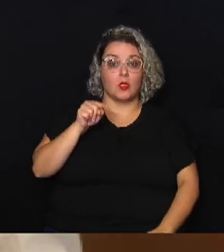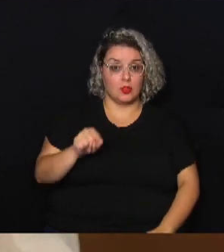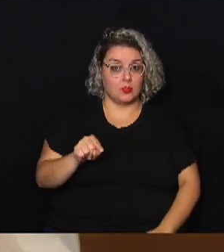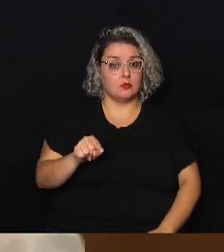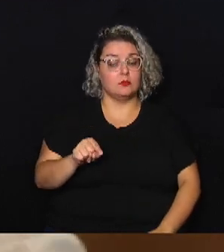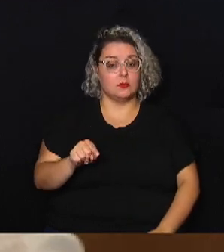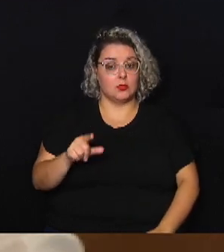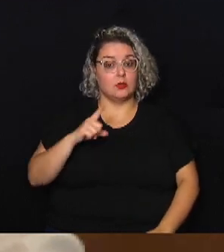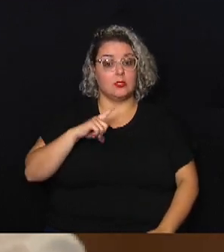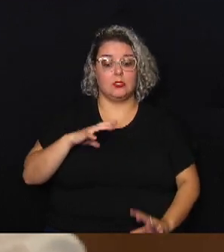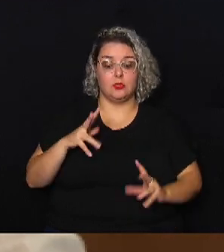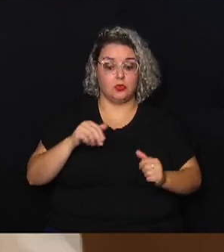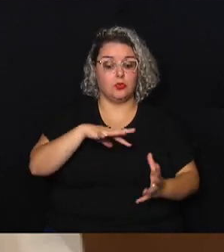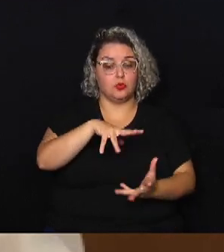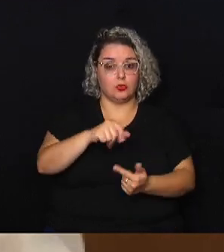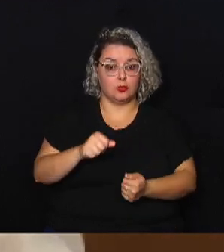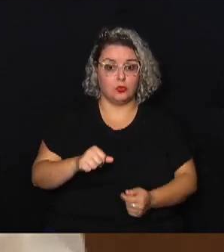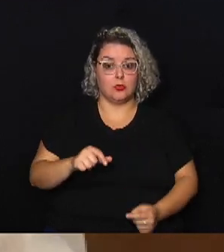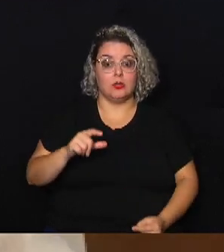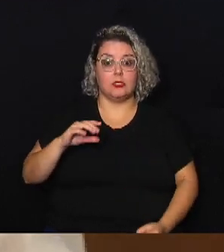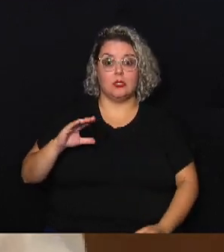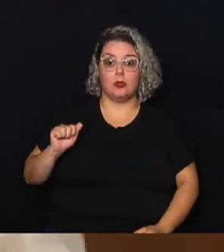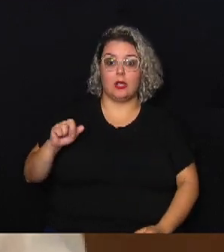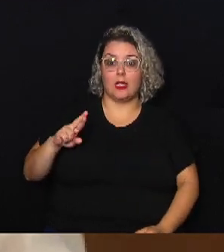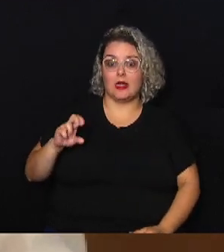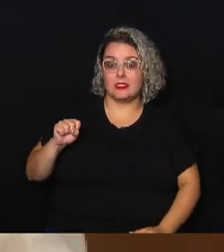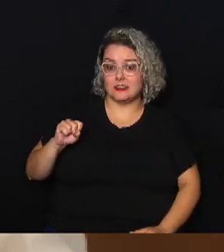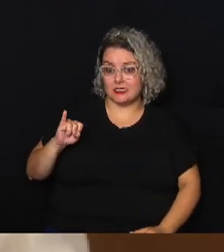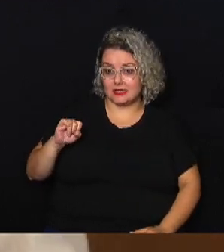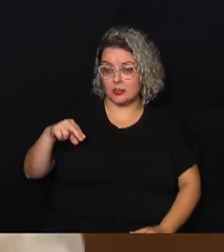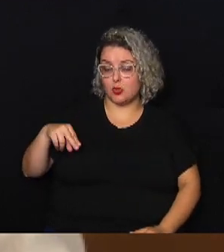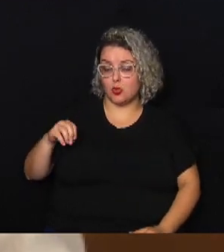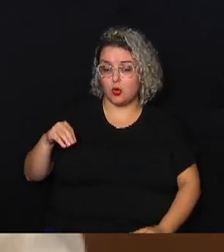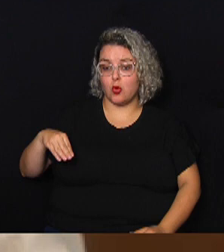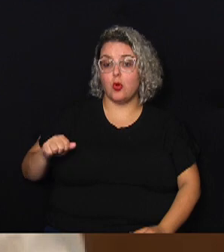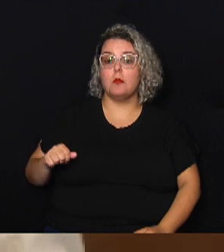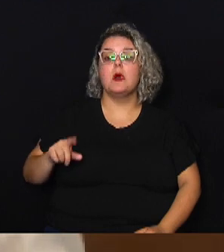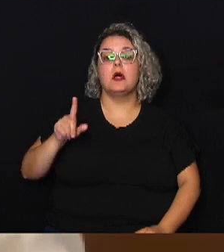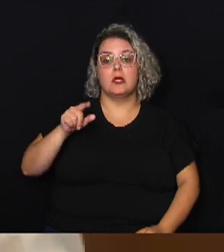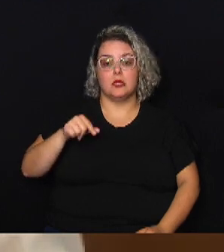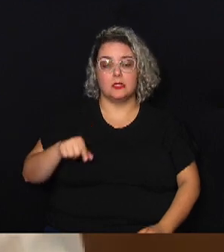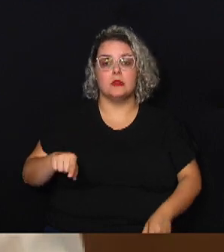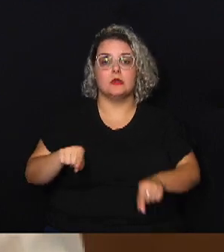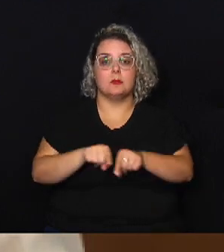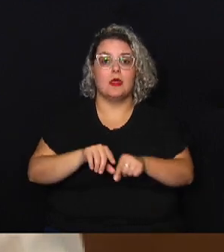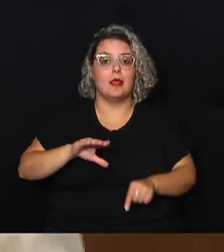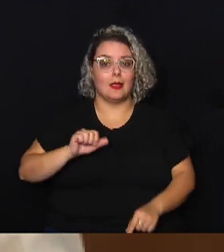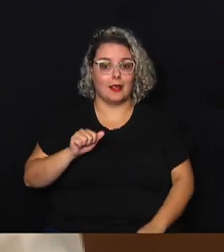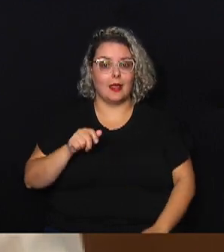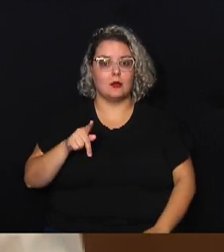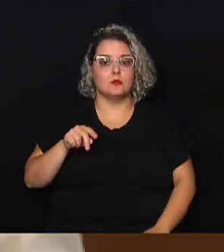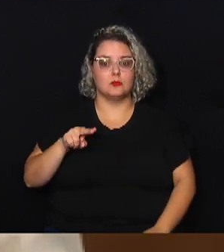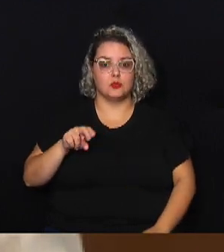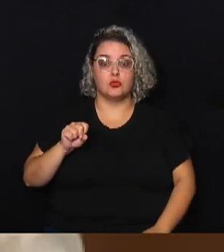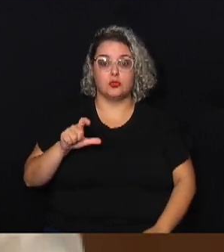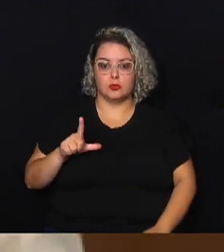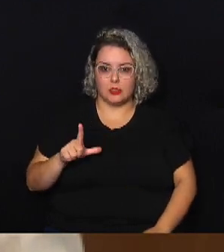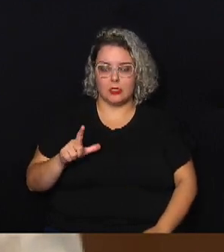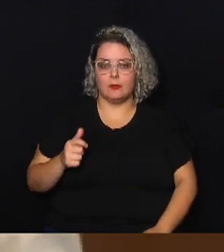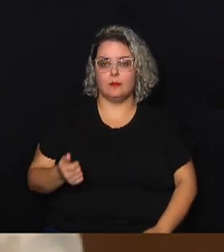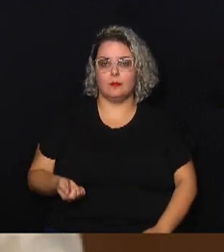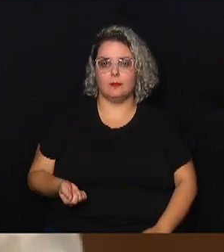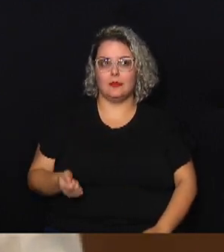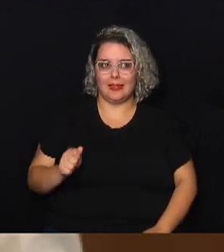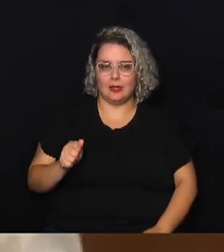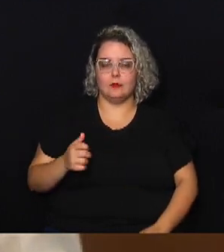no mundo. A gente tem o carcinoma, também relacionado à cápsula, e que tem menos de